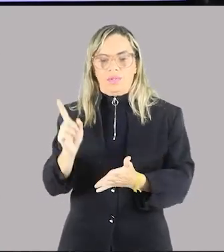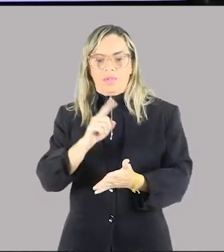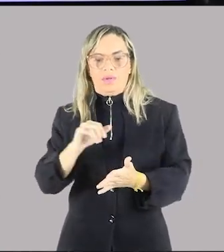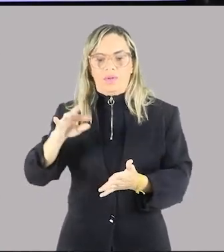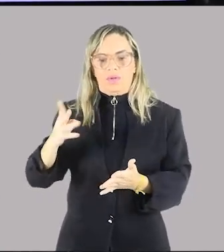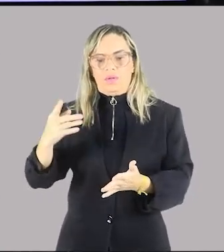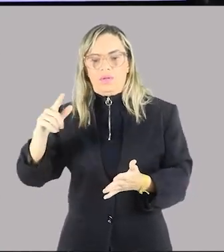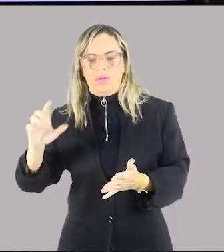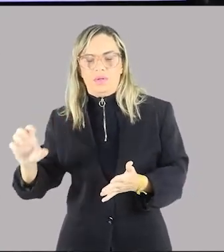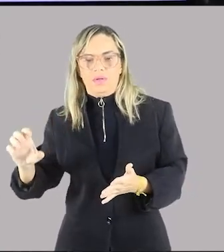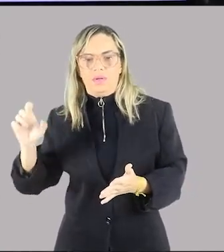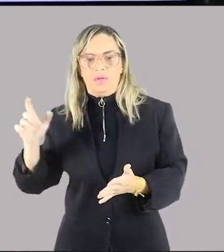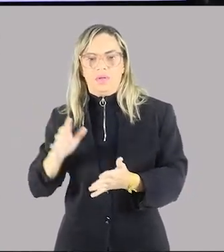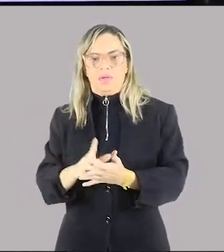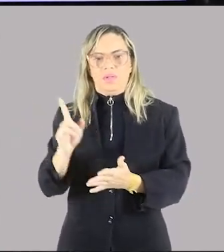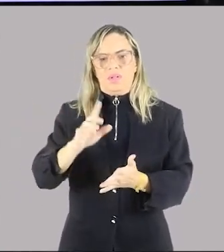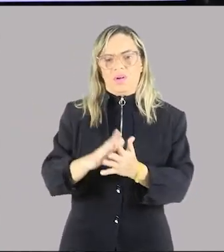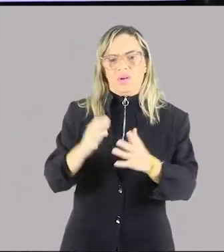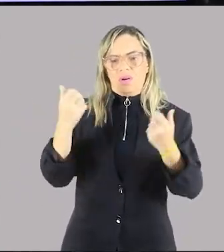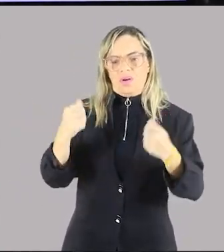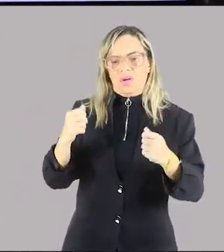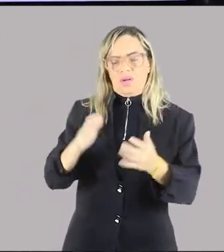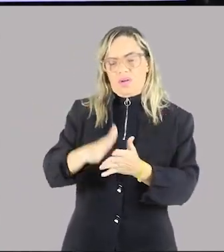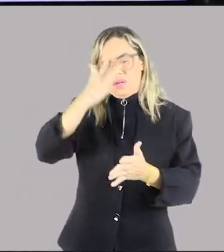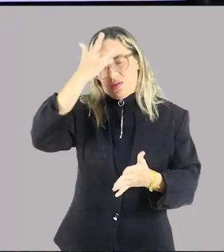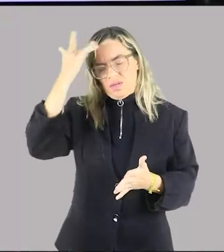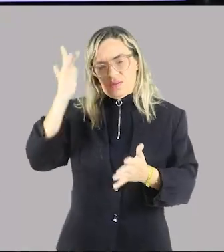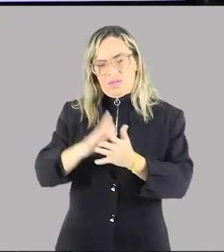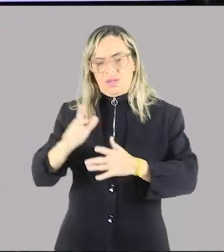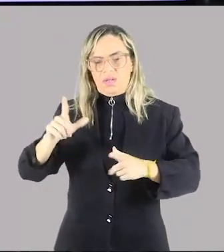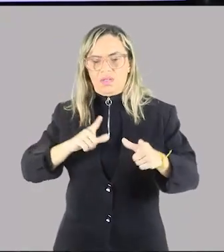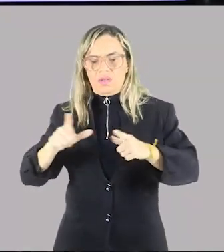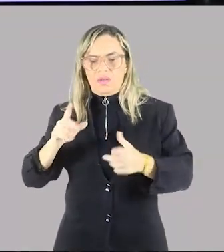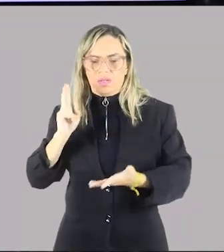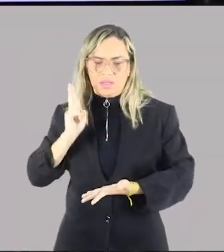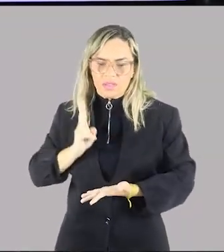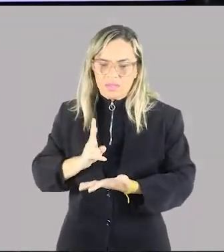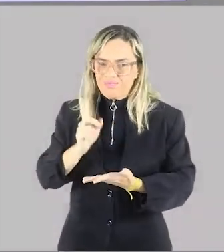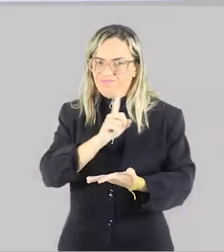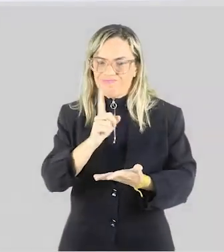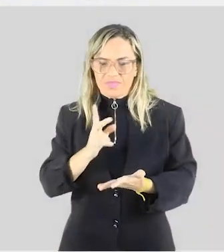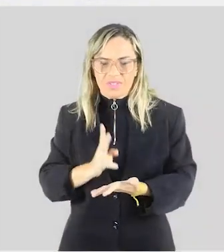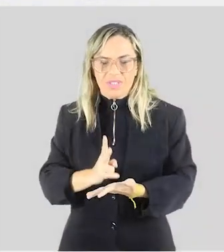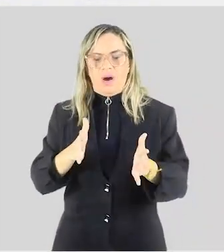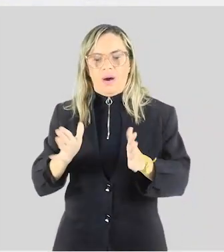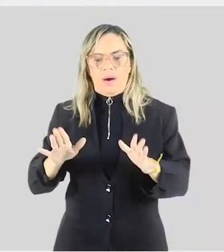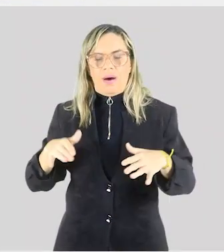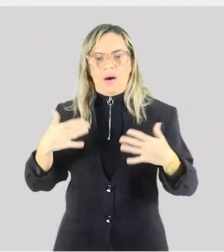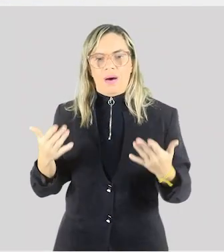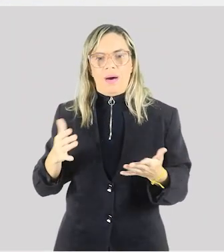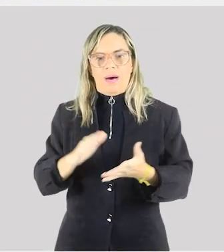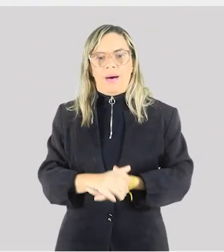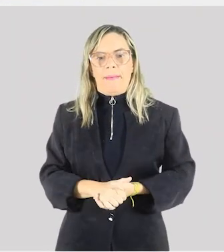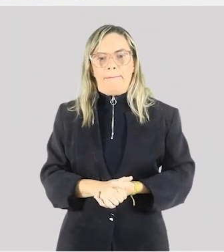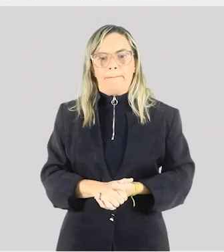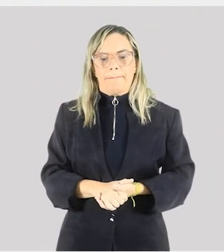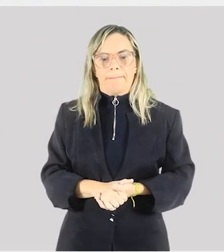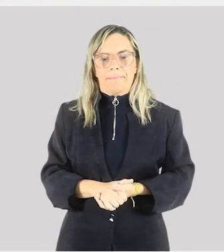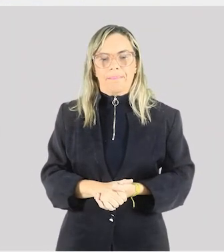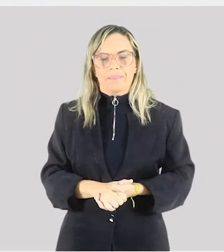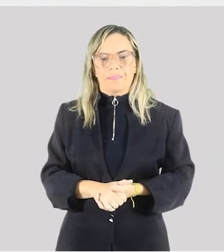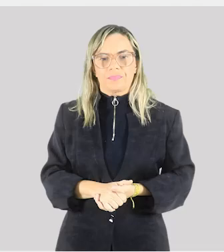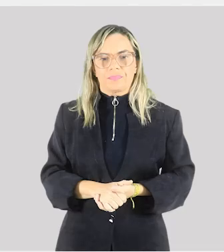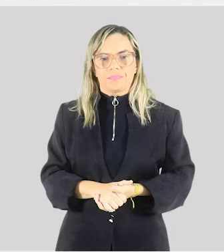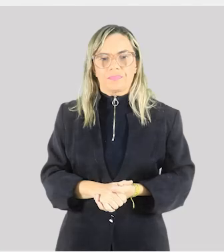de agentes censitários, perfeito? A mesma coisa, voltando para o exemplo anterior, da temporariedade do